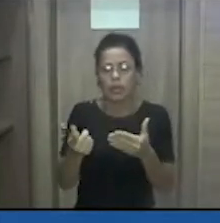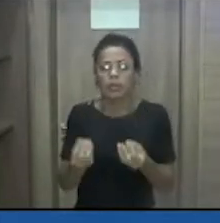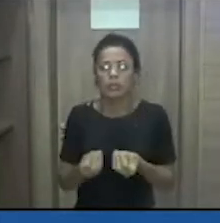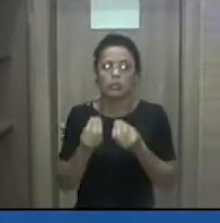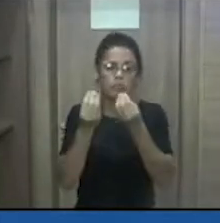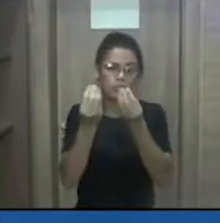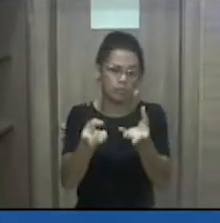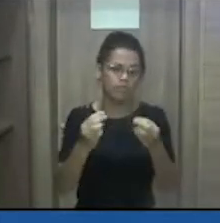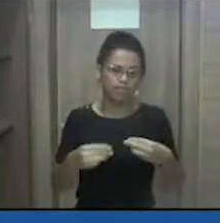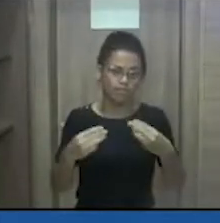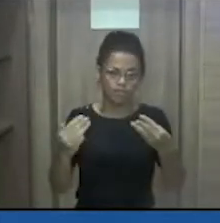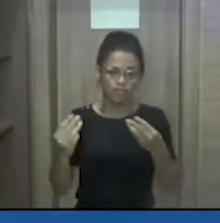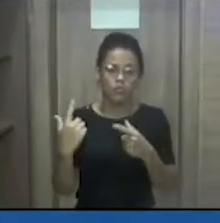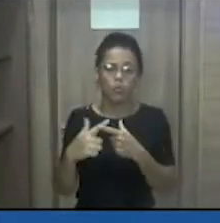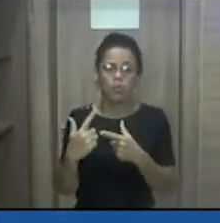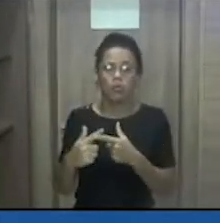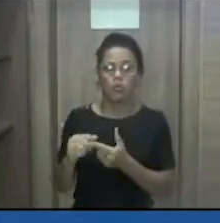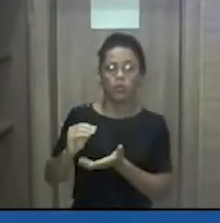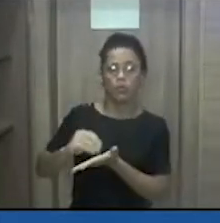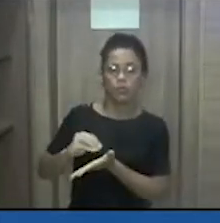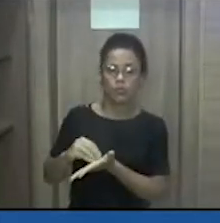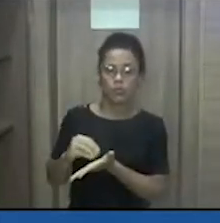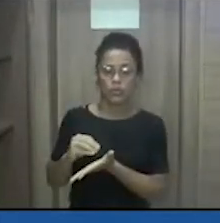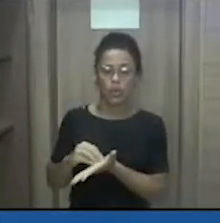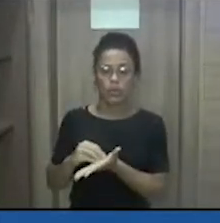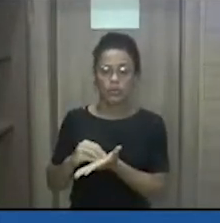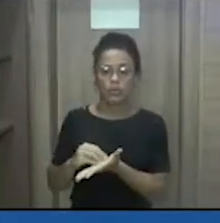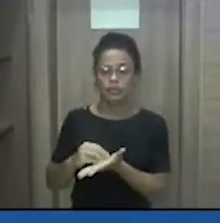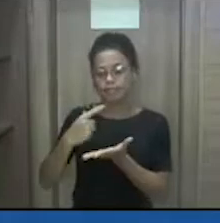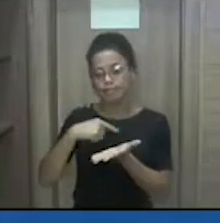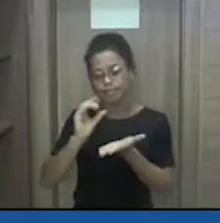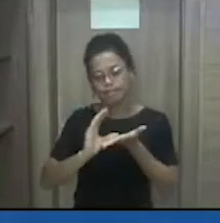ou seja, uma ausência de cofinanciamento municipal.